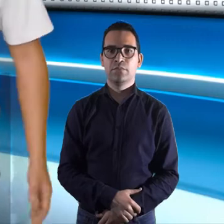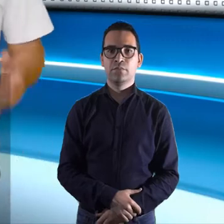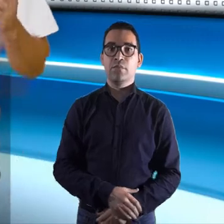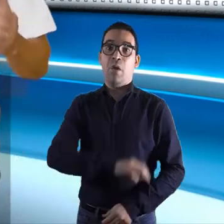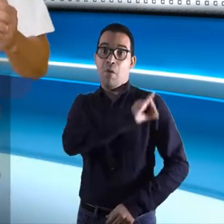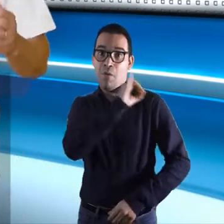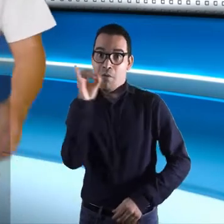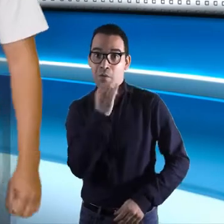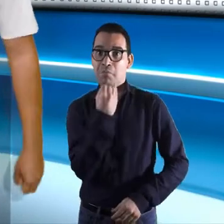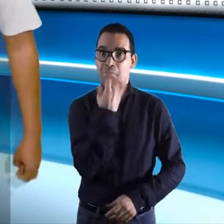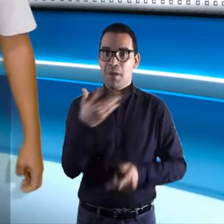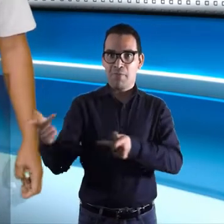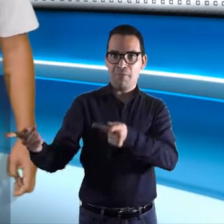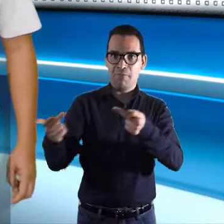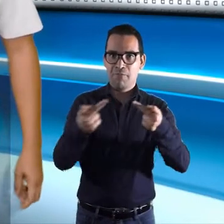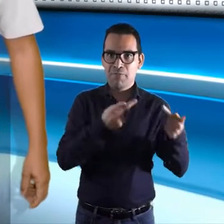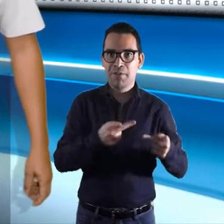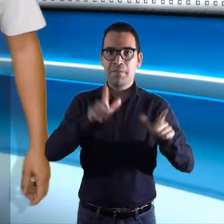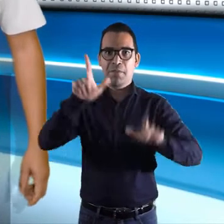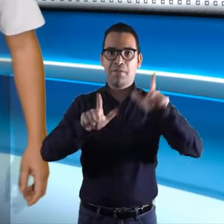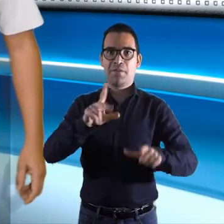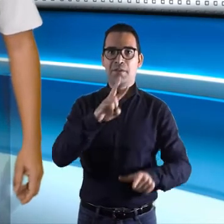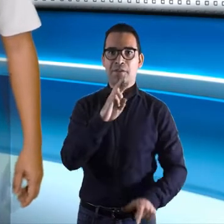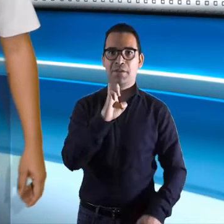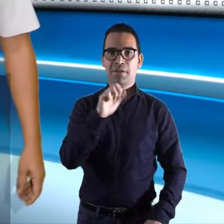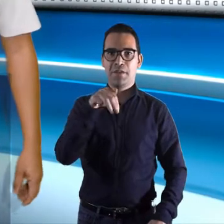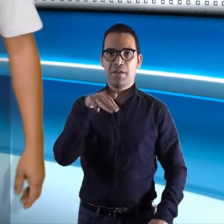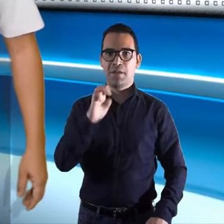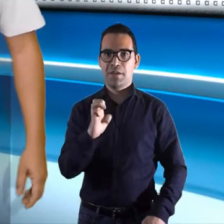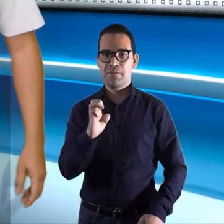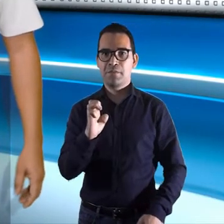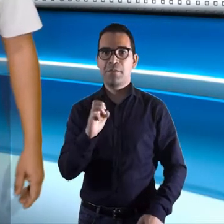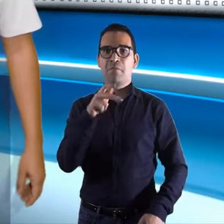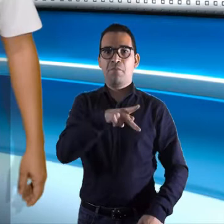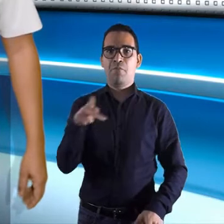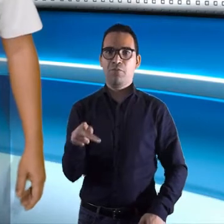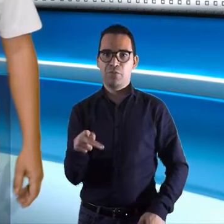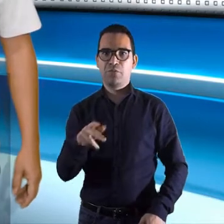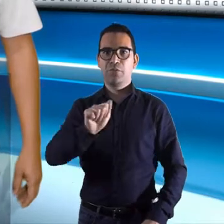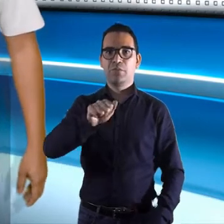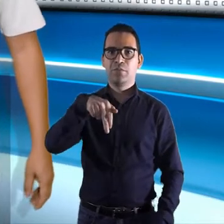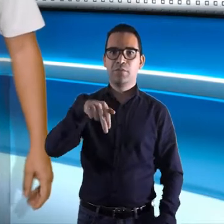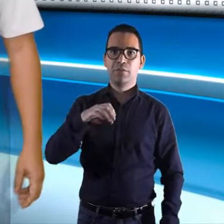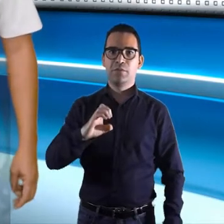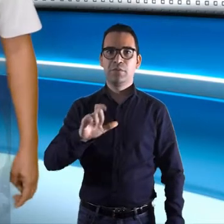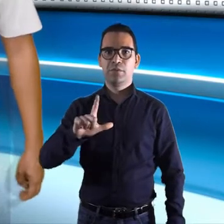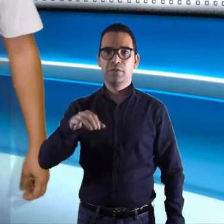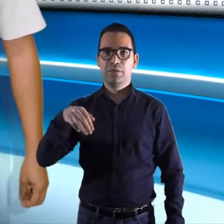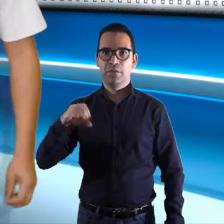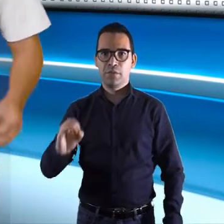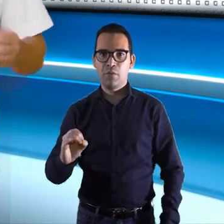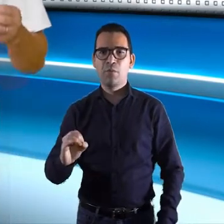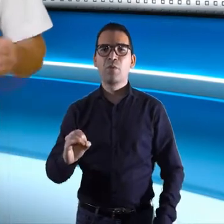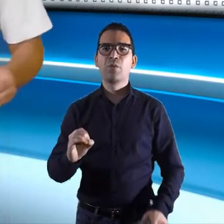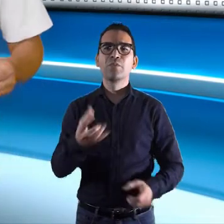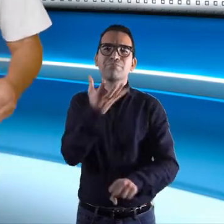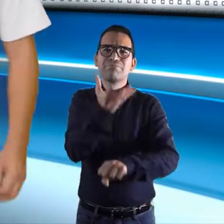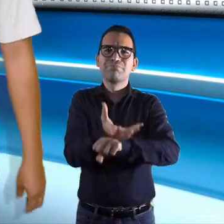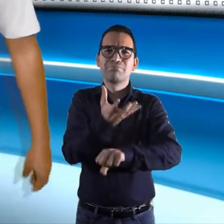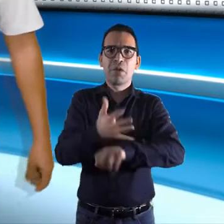Olá, sejam bem-vindos à TV REM. Eu sou o professor Anselmo Filgueira, professor da disciplina